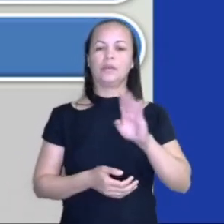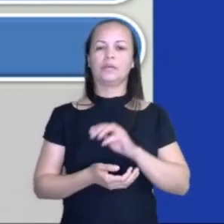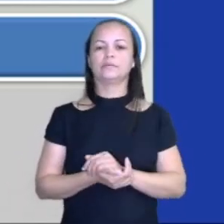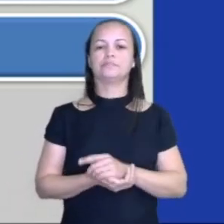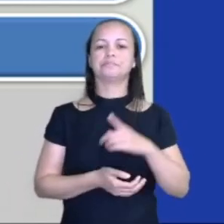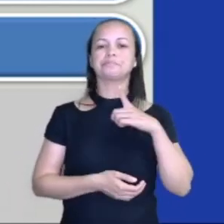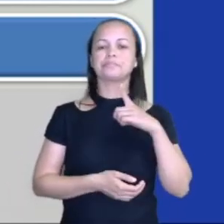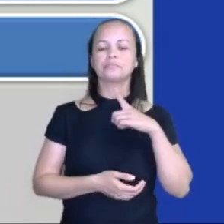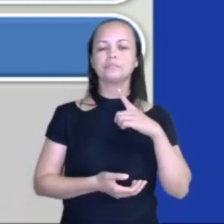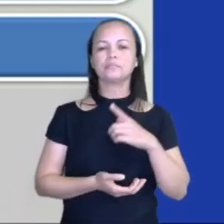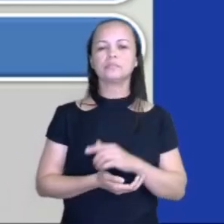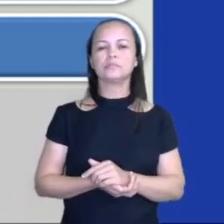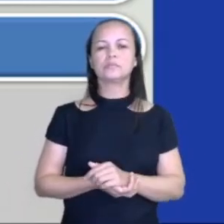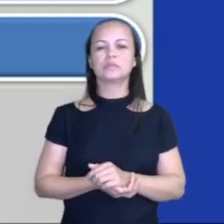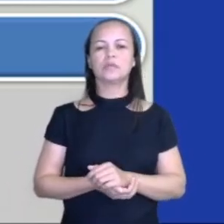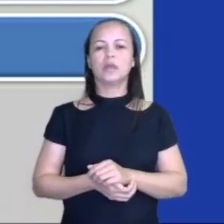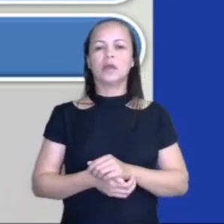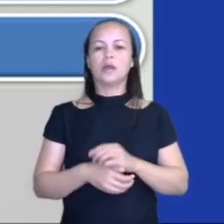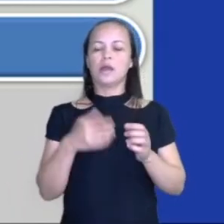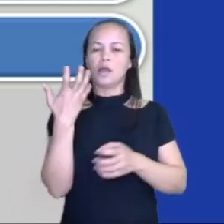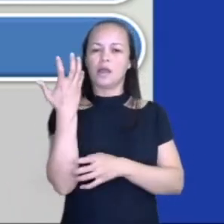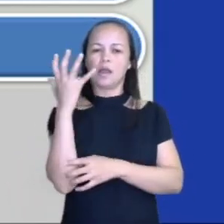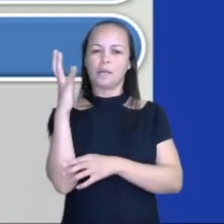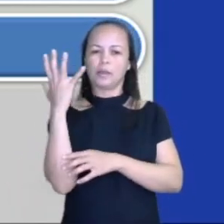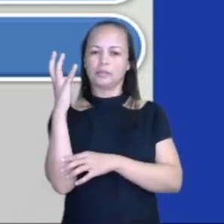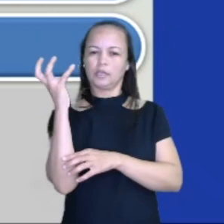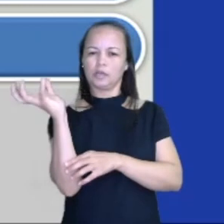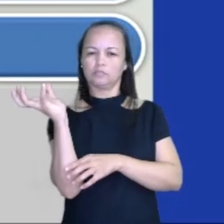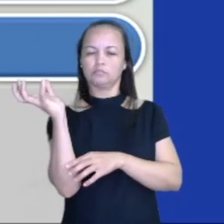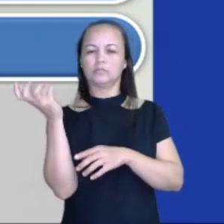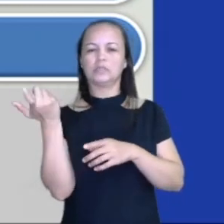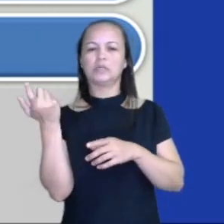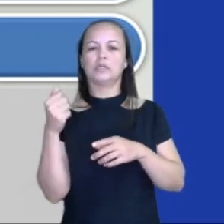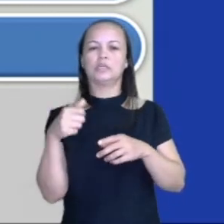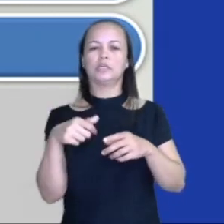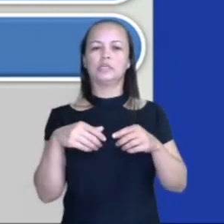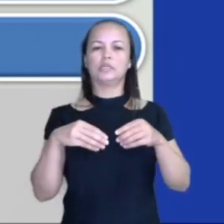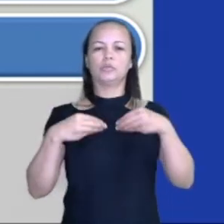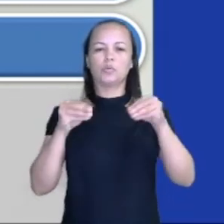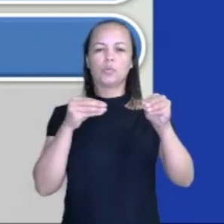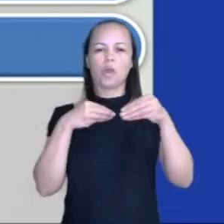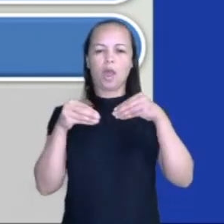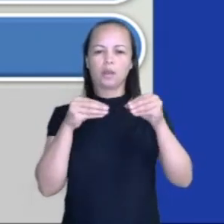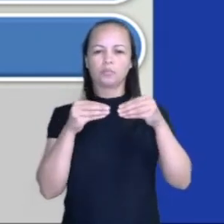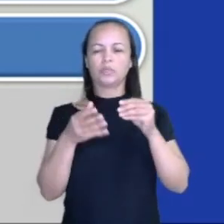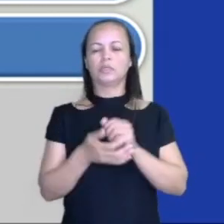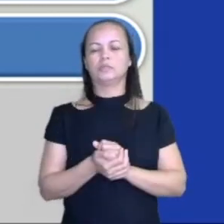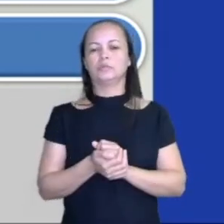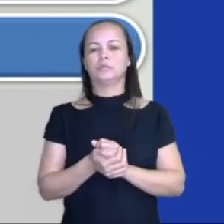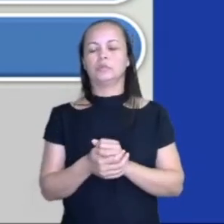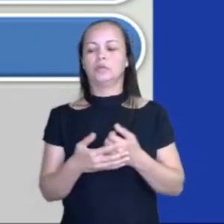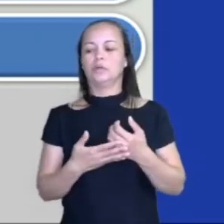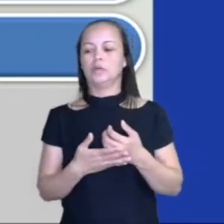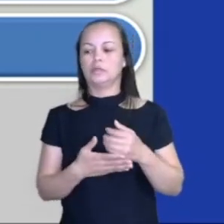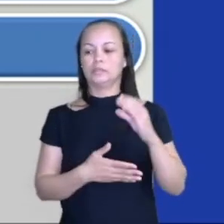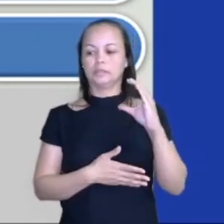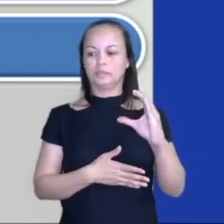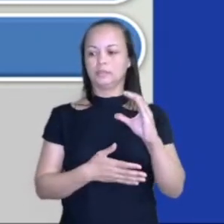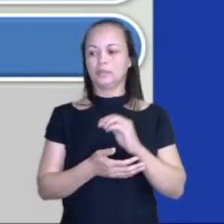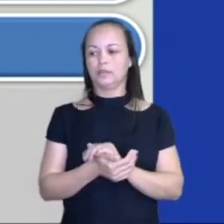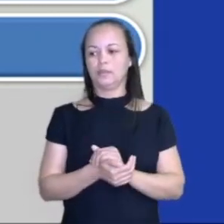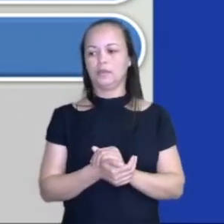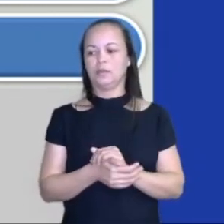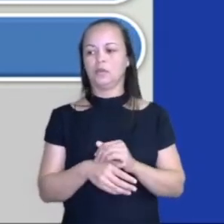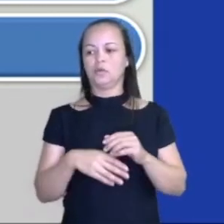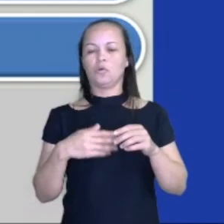eu tenho a madeira seca e o alumínio c o vidro e pode me e